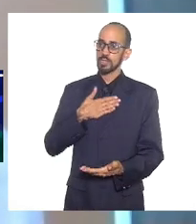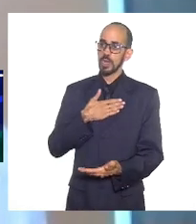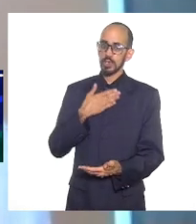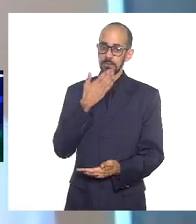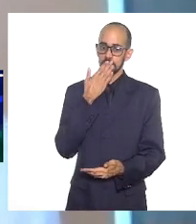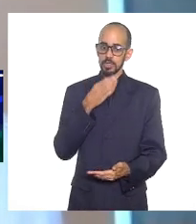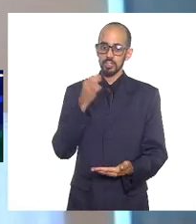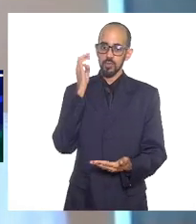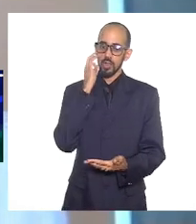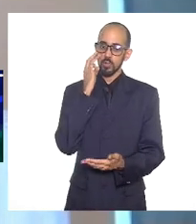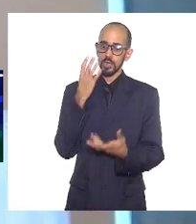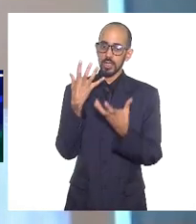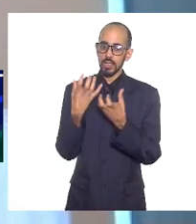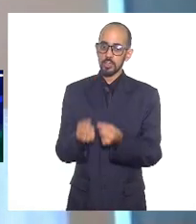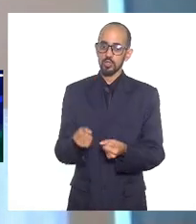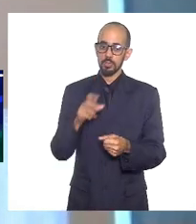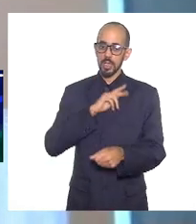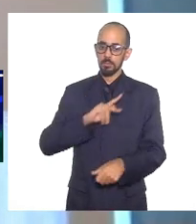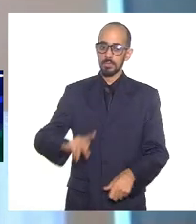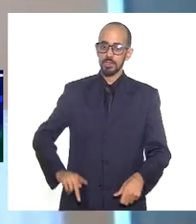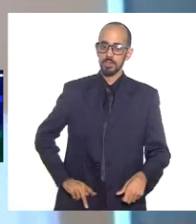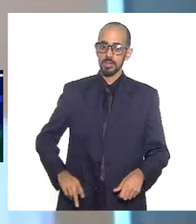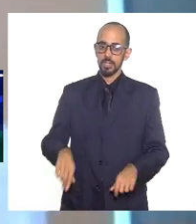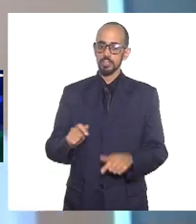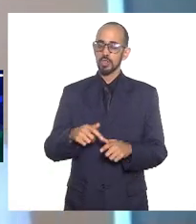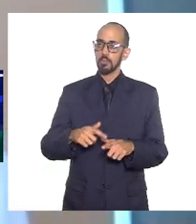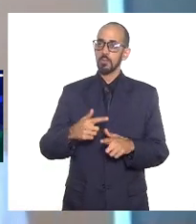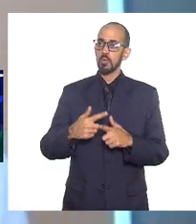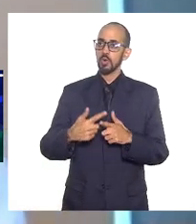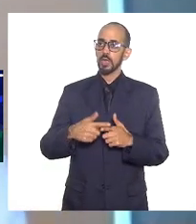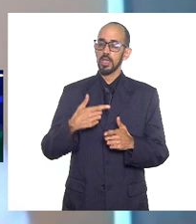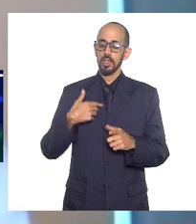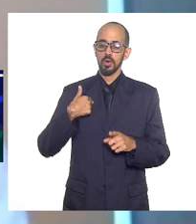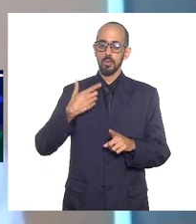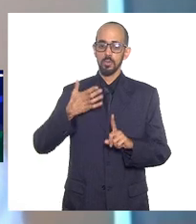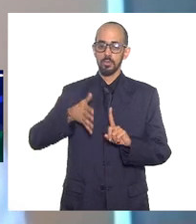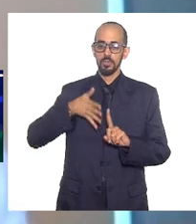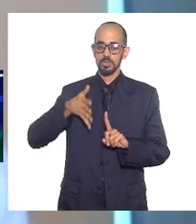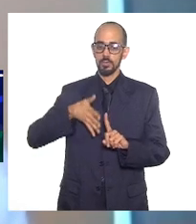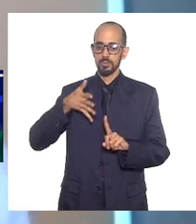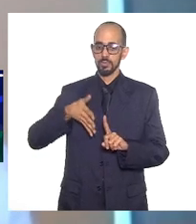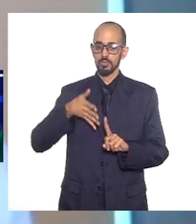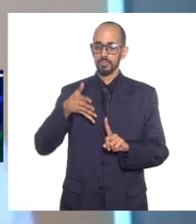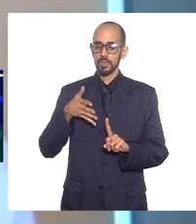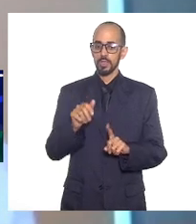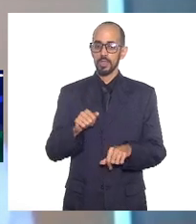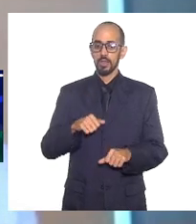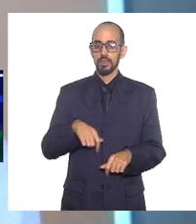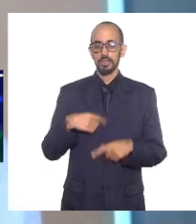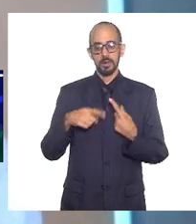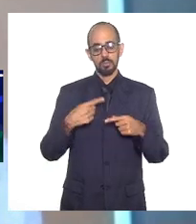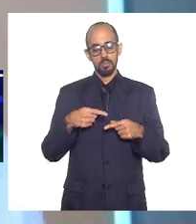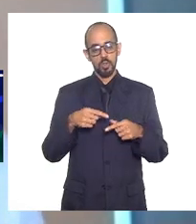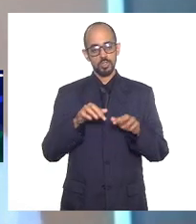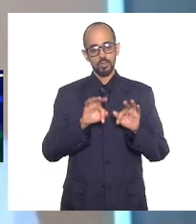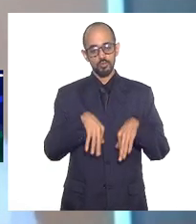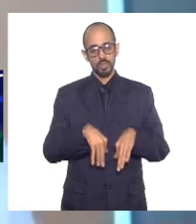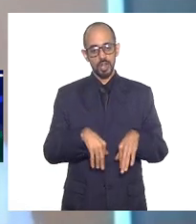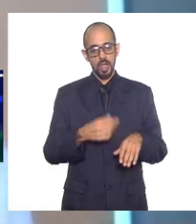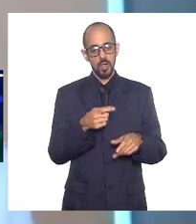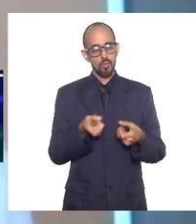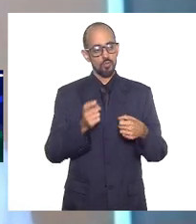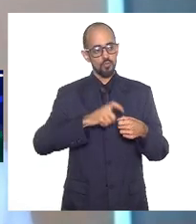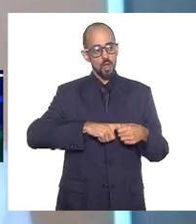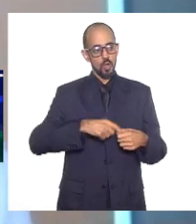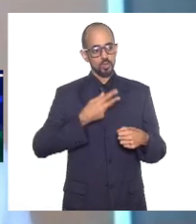que assumisse a presidência por hora, para que eu pudesse fazer o uso da fala, e logo em seguida eu retomo